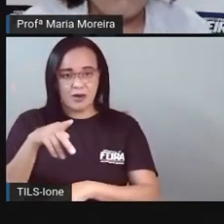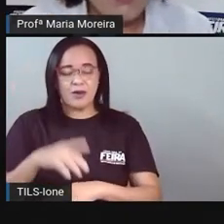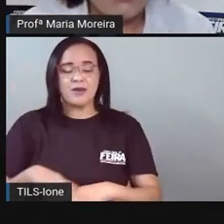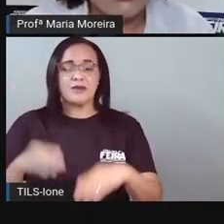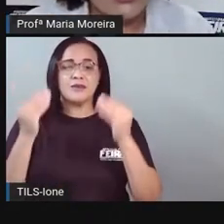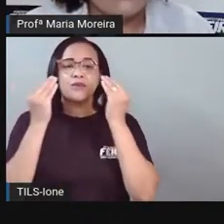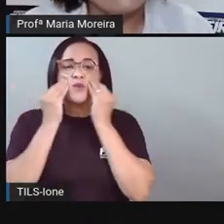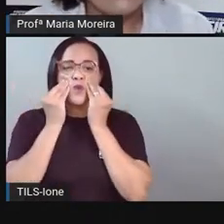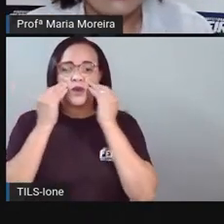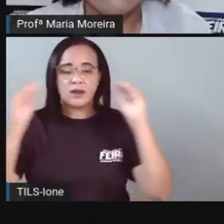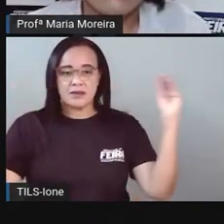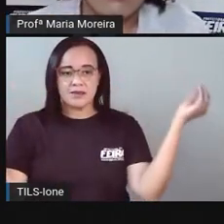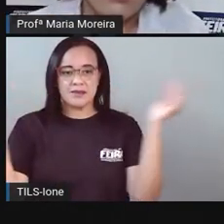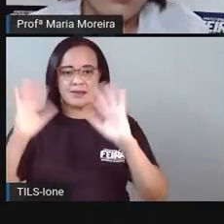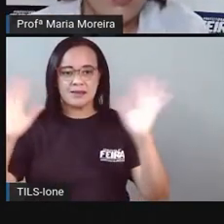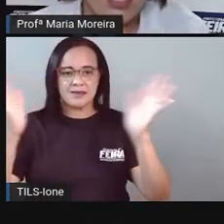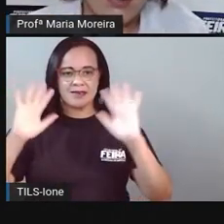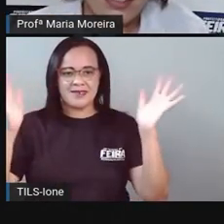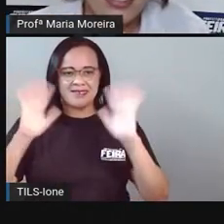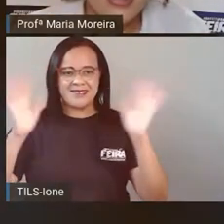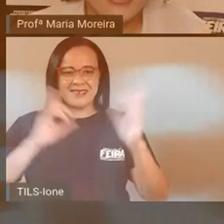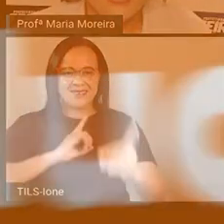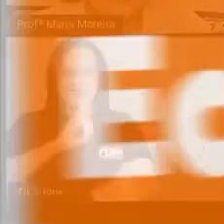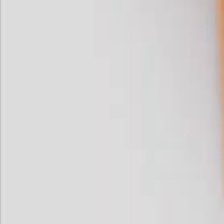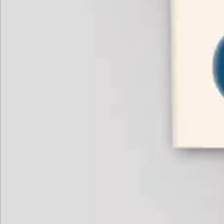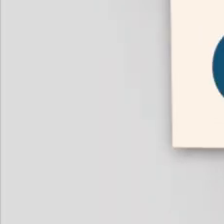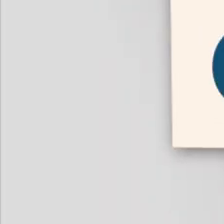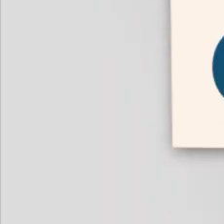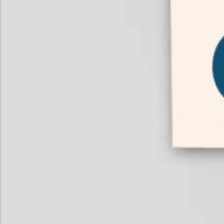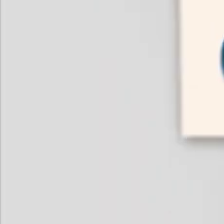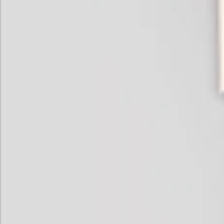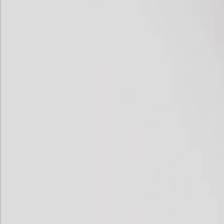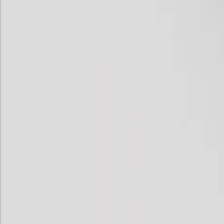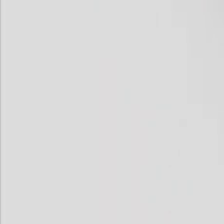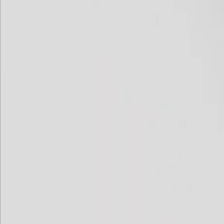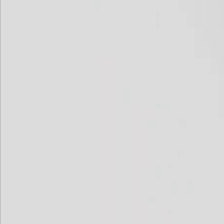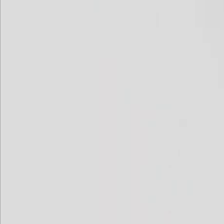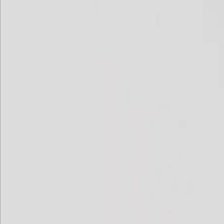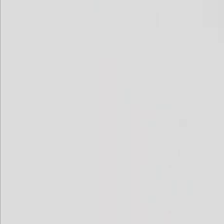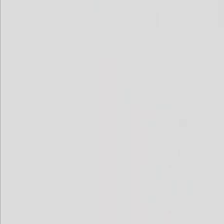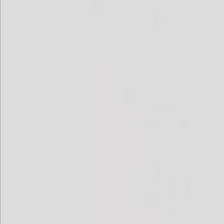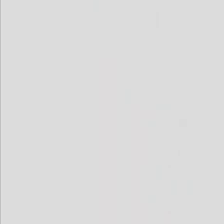beijo enorme para vocês e até a nossa próxima aula. Tchau, tchau.